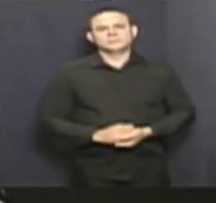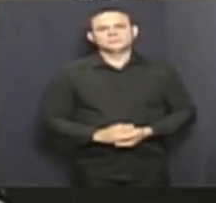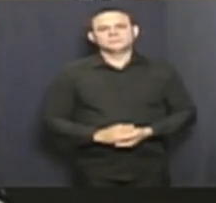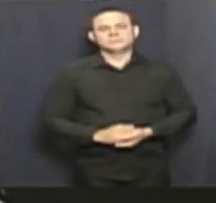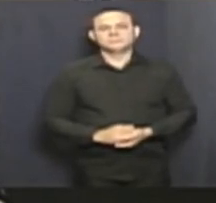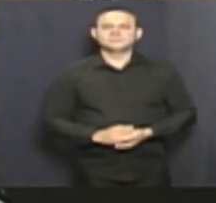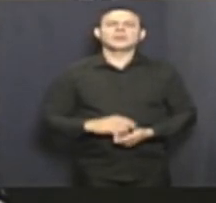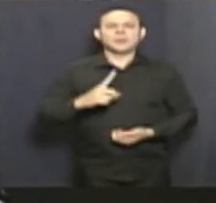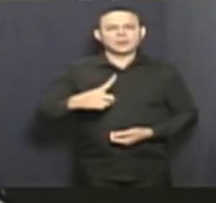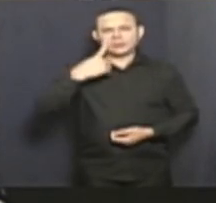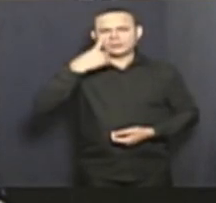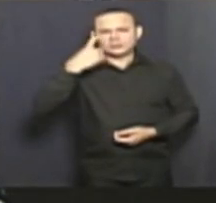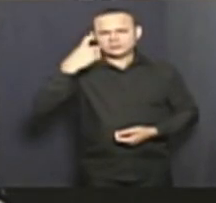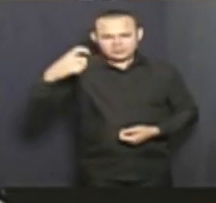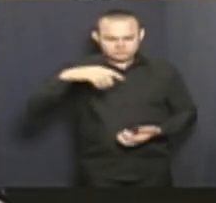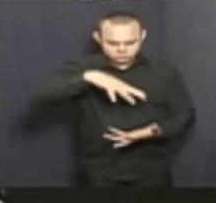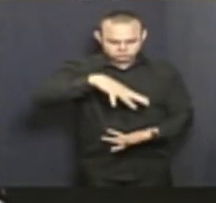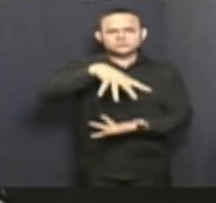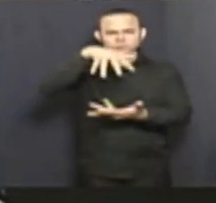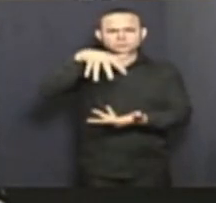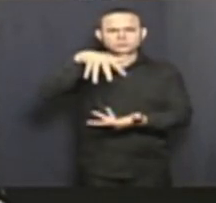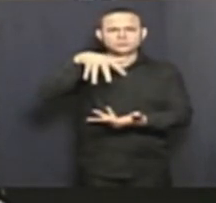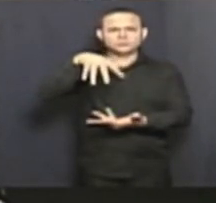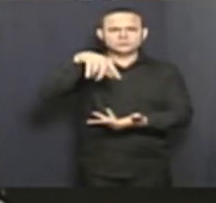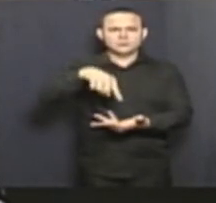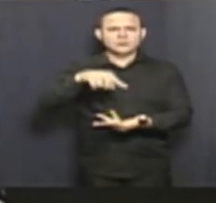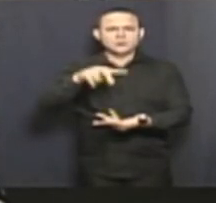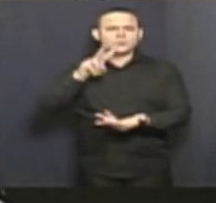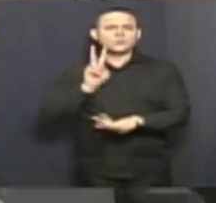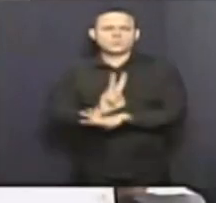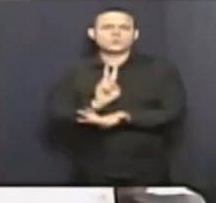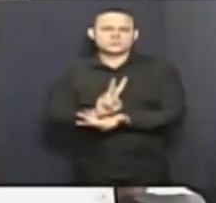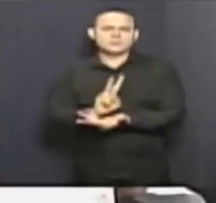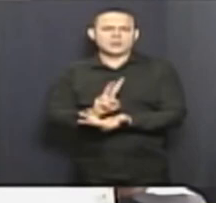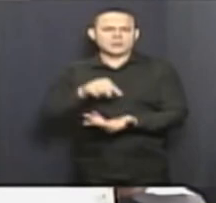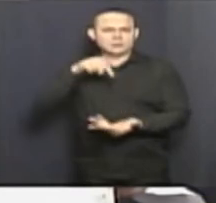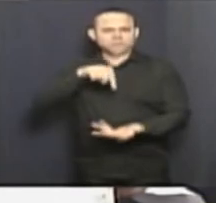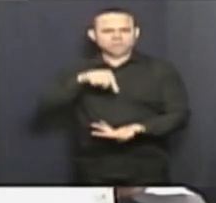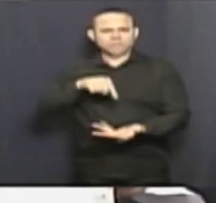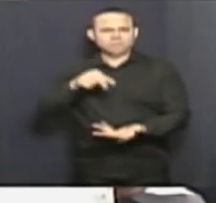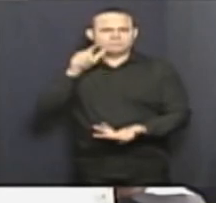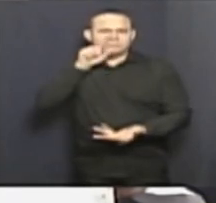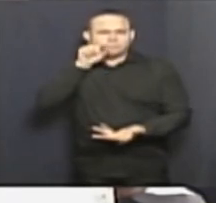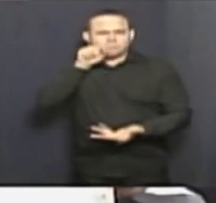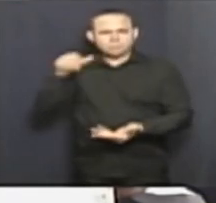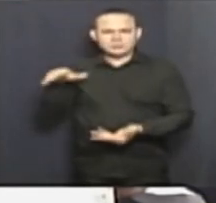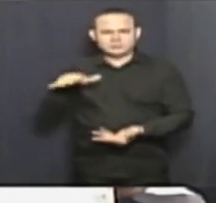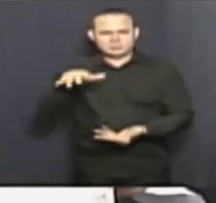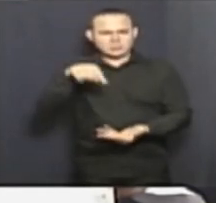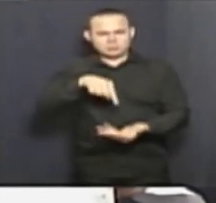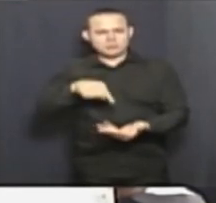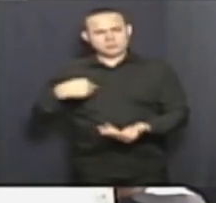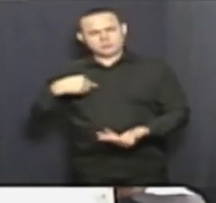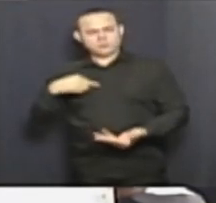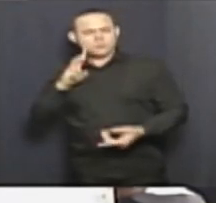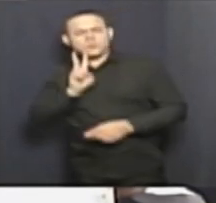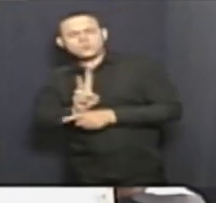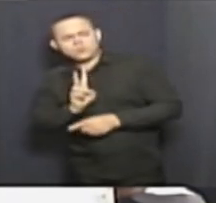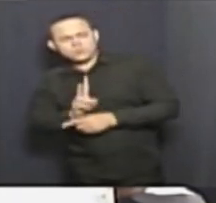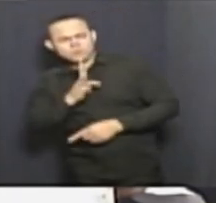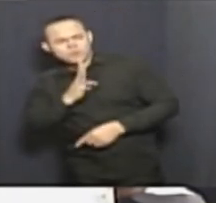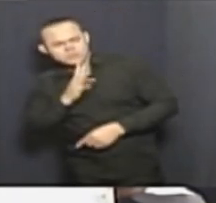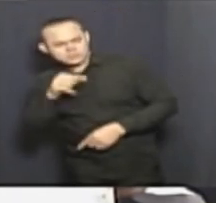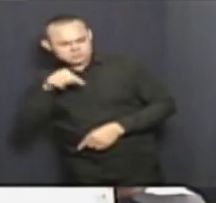é interesse mundial a gente proteger o pantanal eu conheci o rio taquari há muitos anos eu já